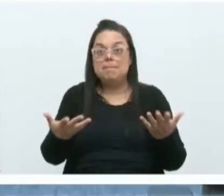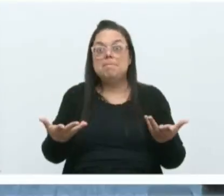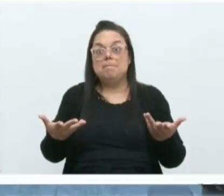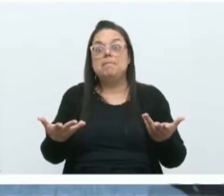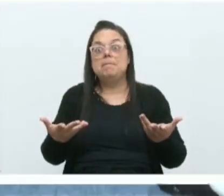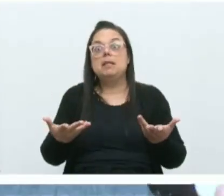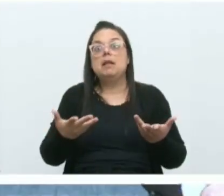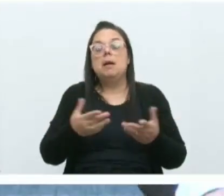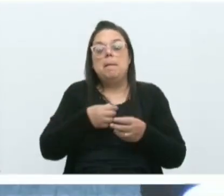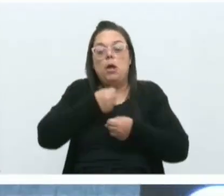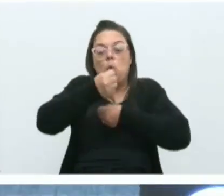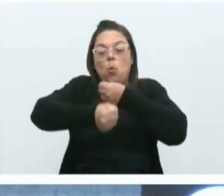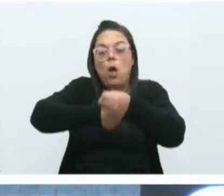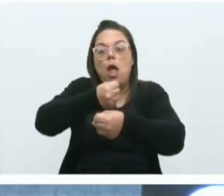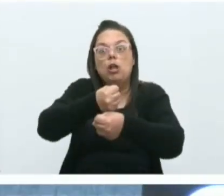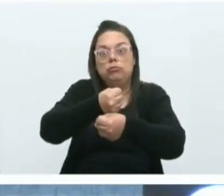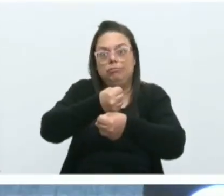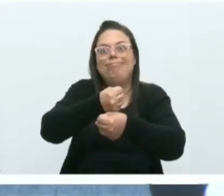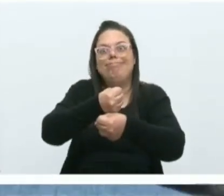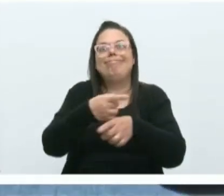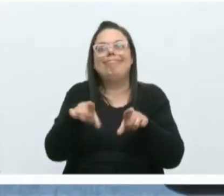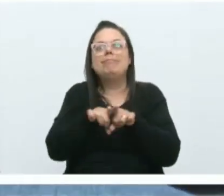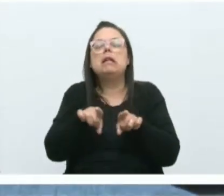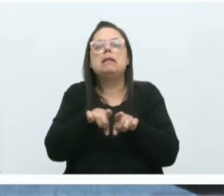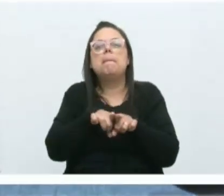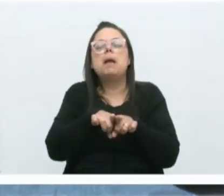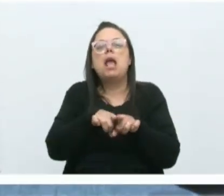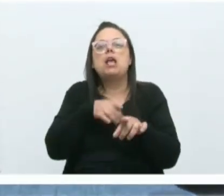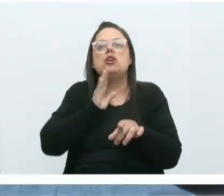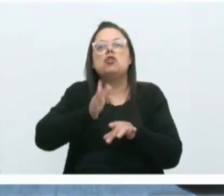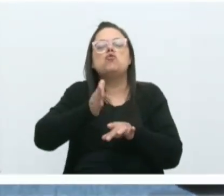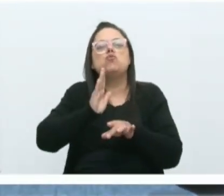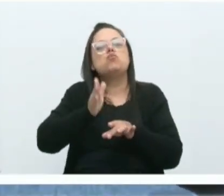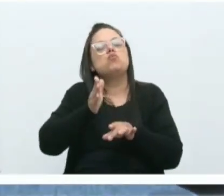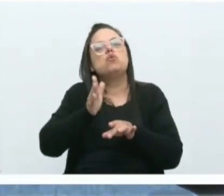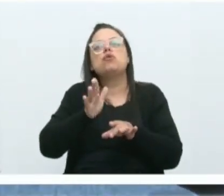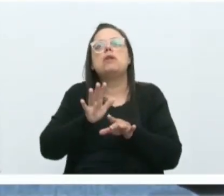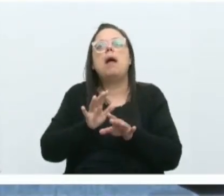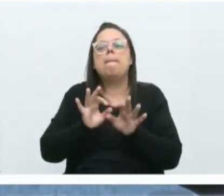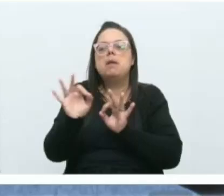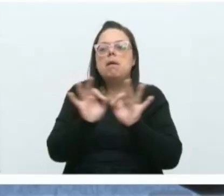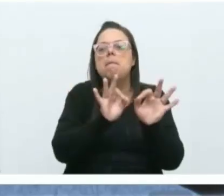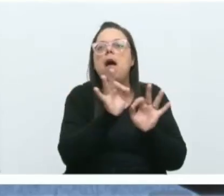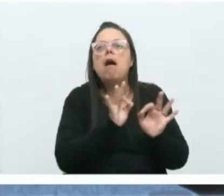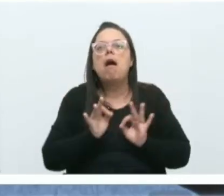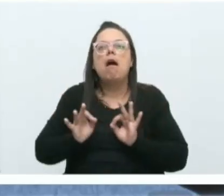para o ano seguinte, né, definir, né, o que vai ser